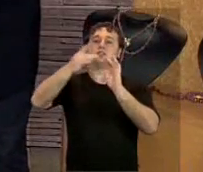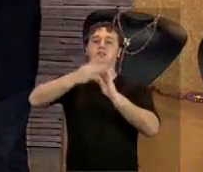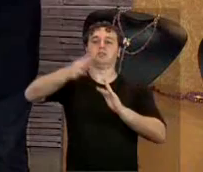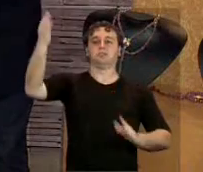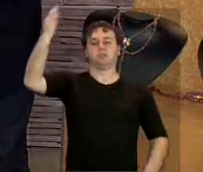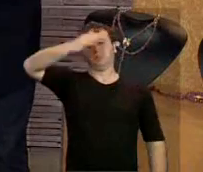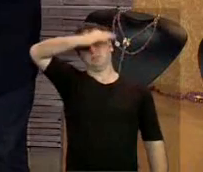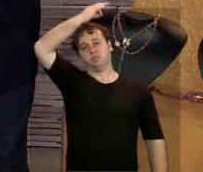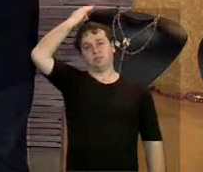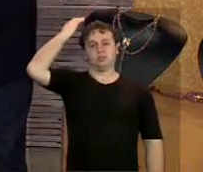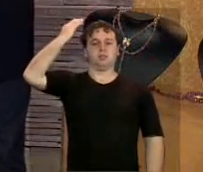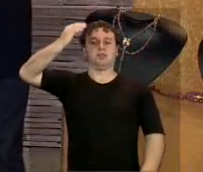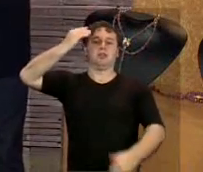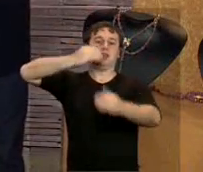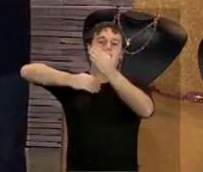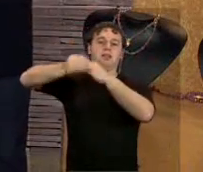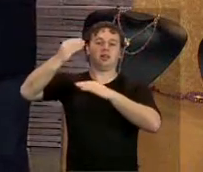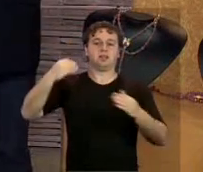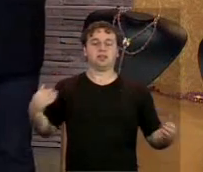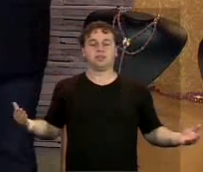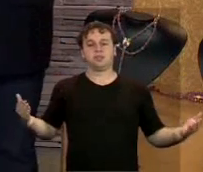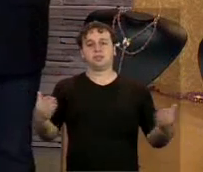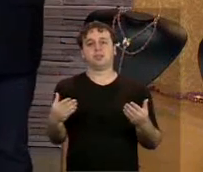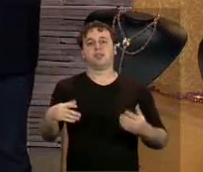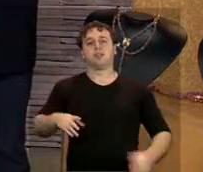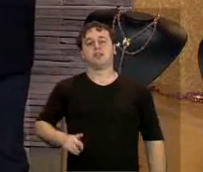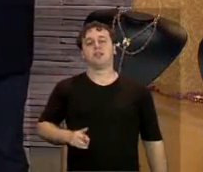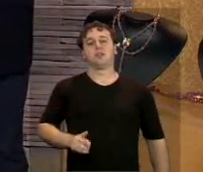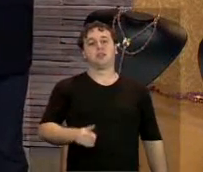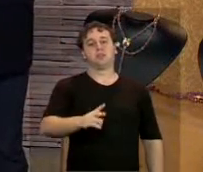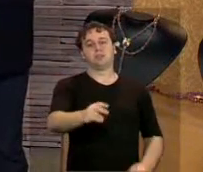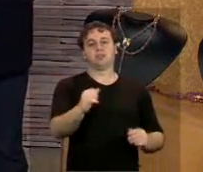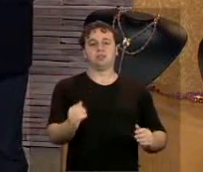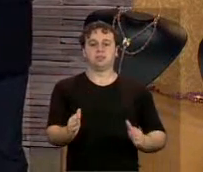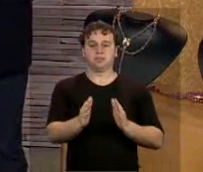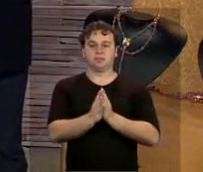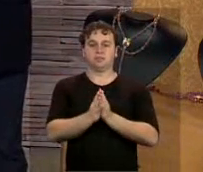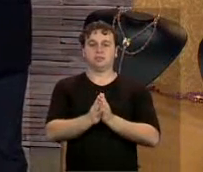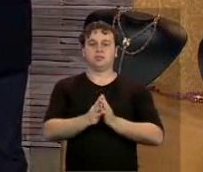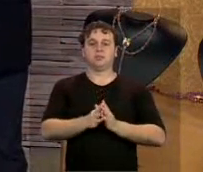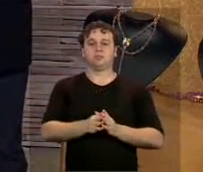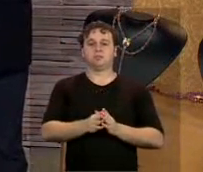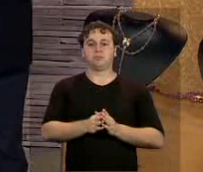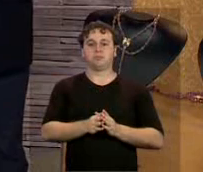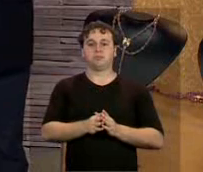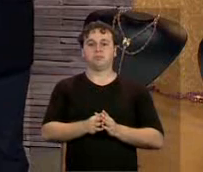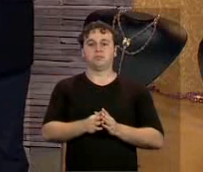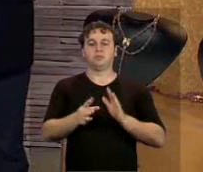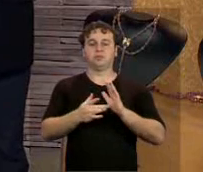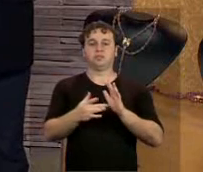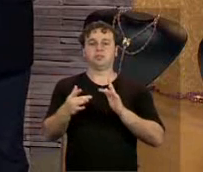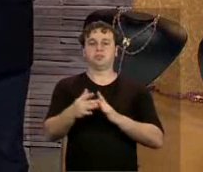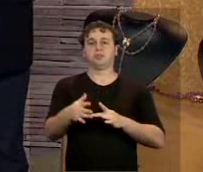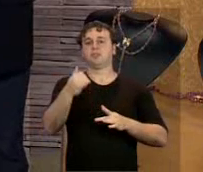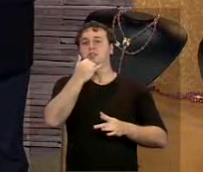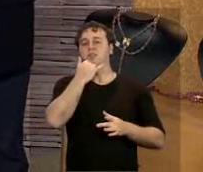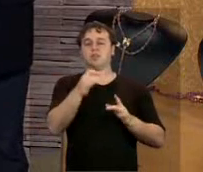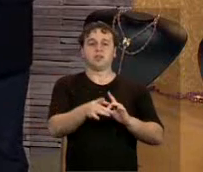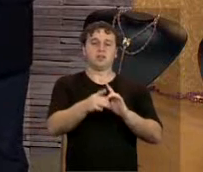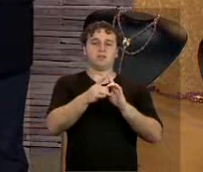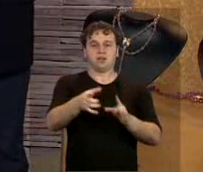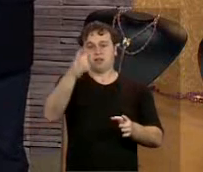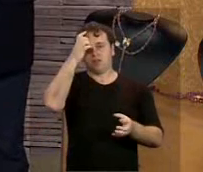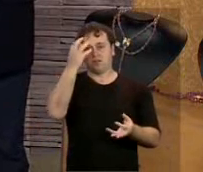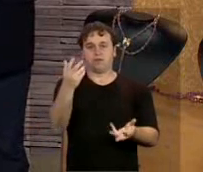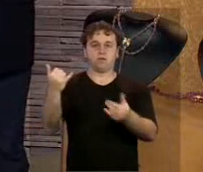e ao Espírito Santo. Assim como era no princípio, agora e sempre. Amém. Ó meu Jesus,